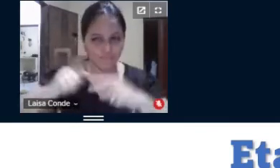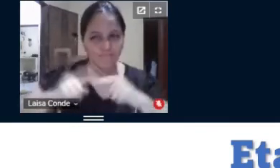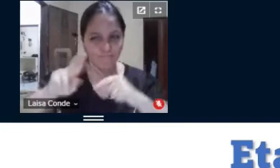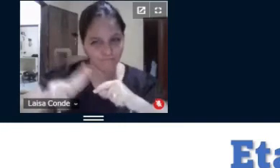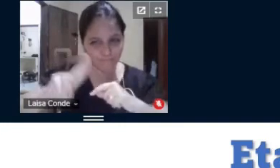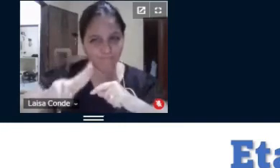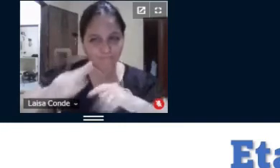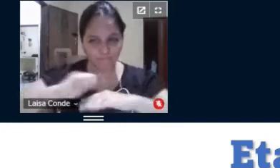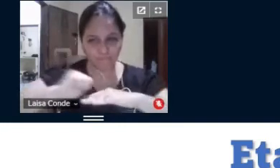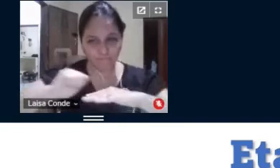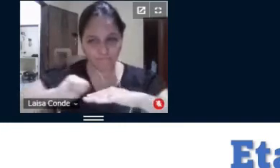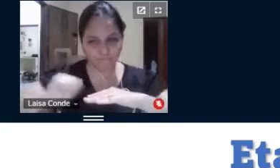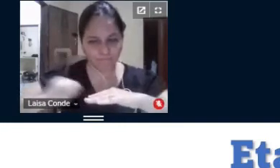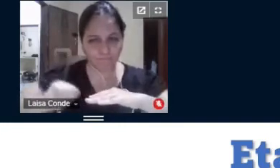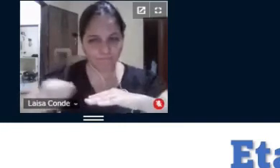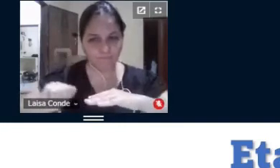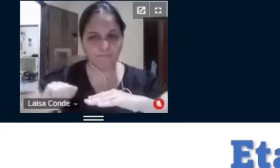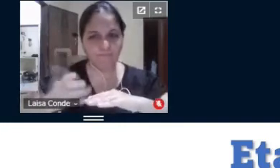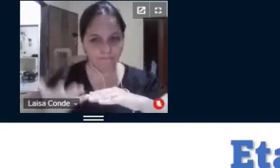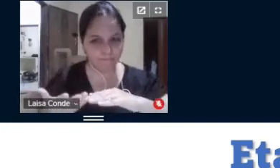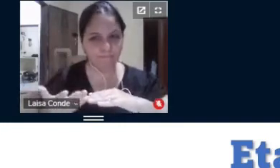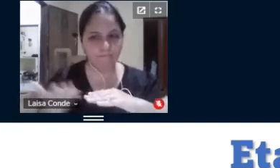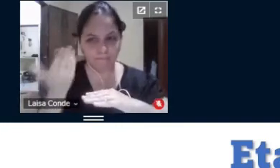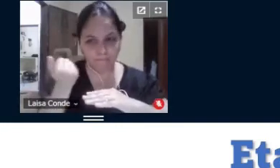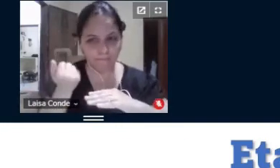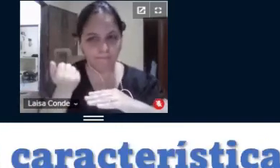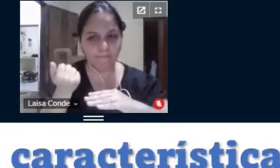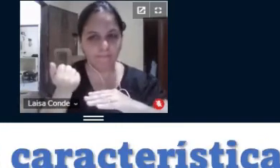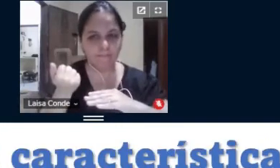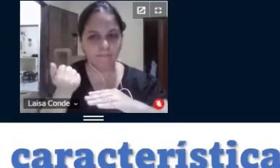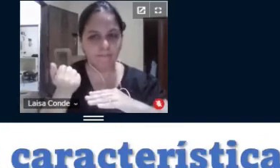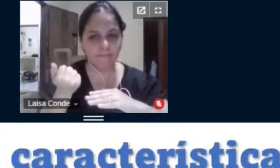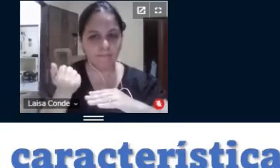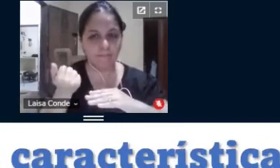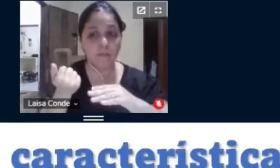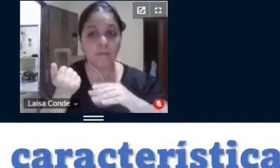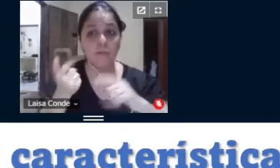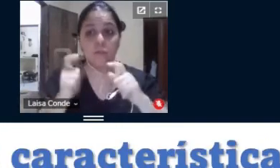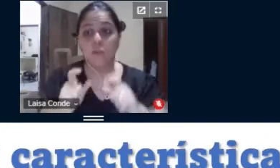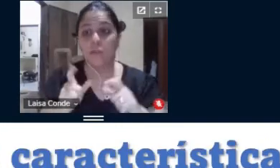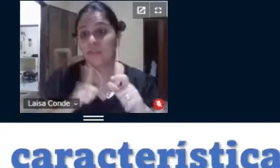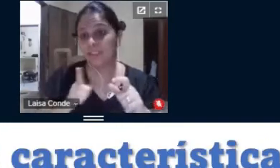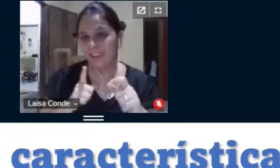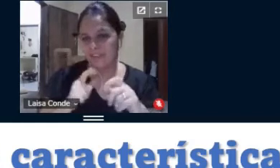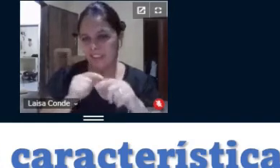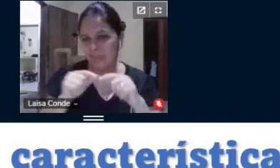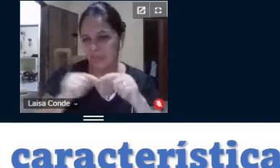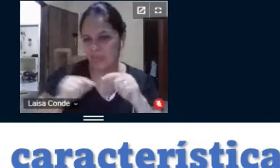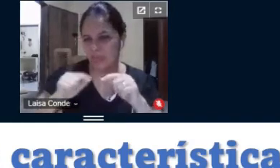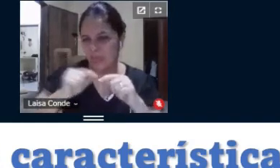E a gente já tem onde que foi as trincas na nossa peça, tá?